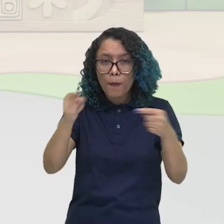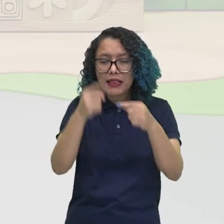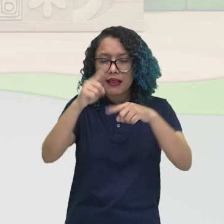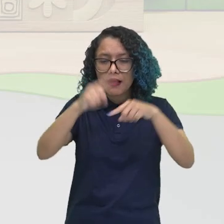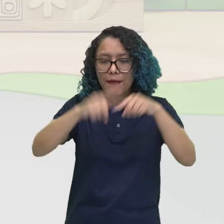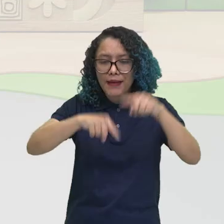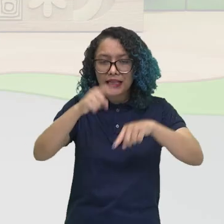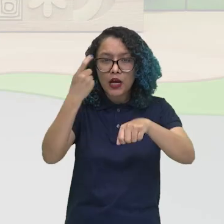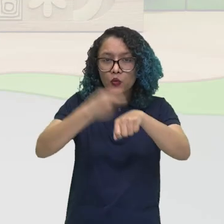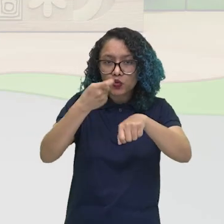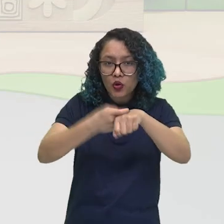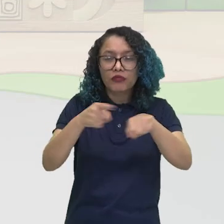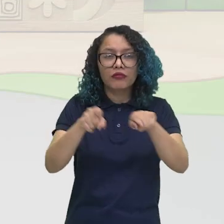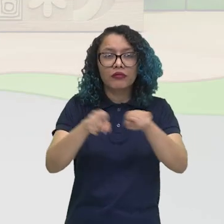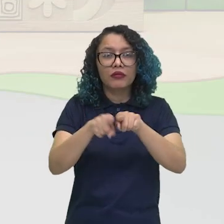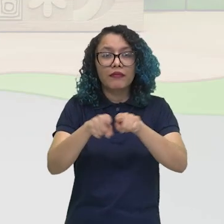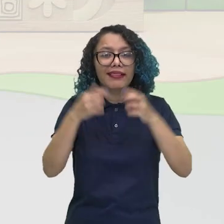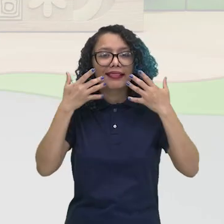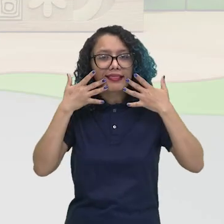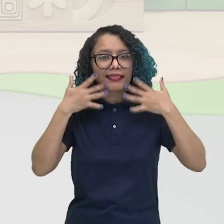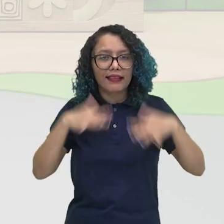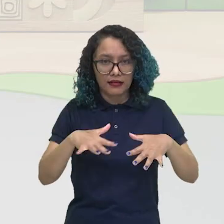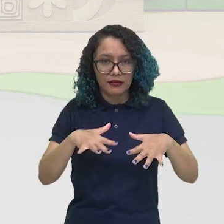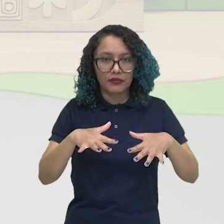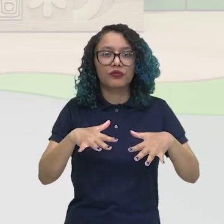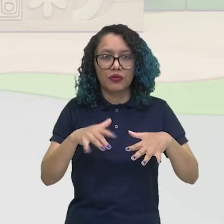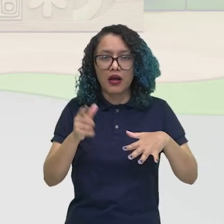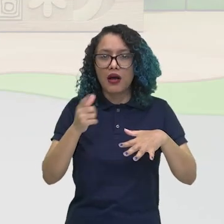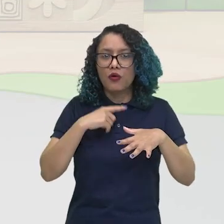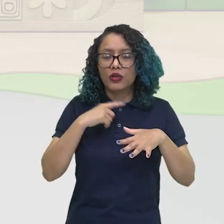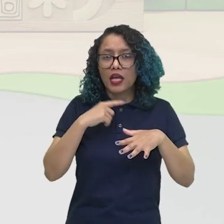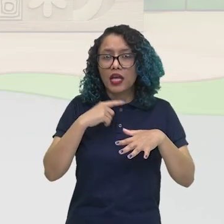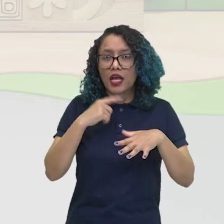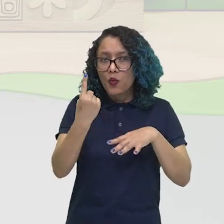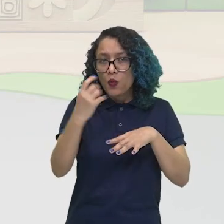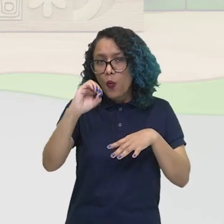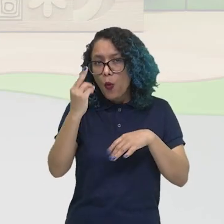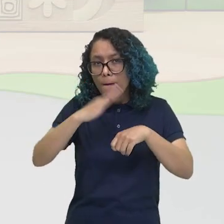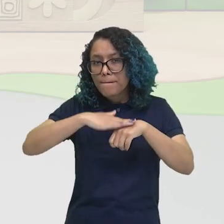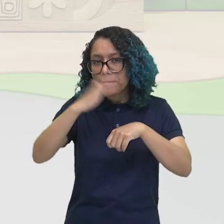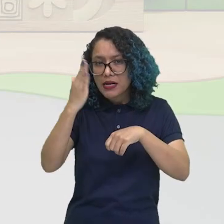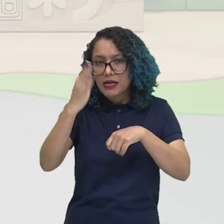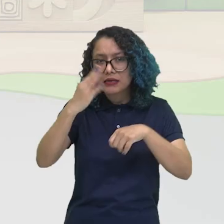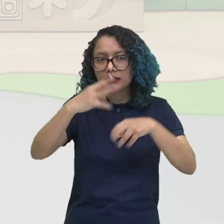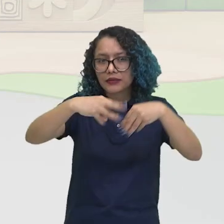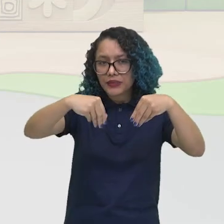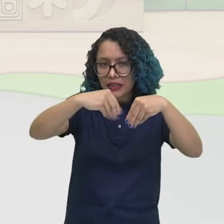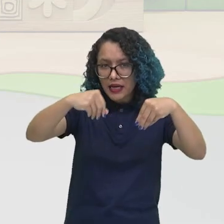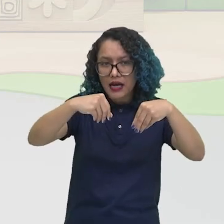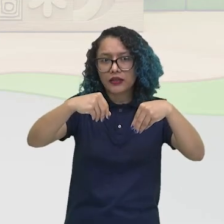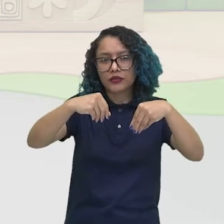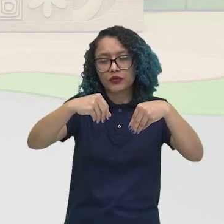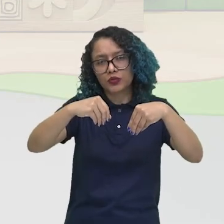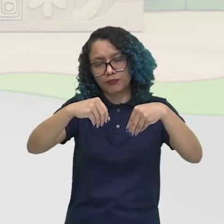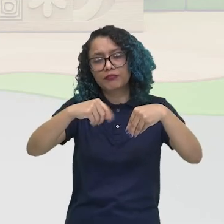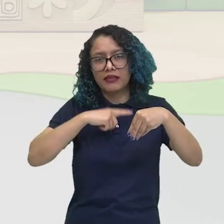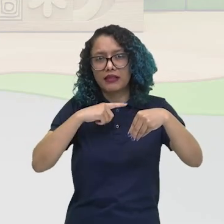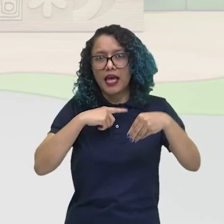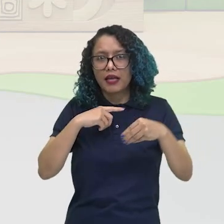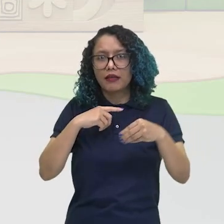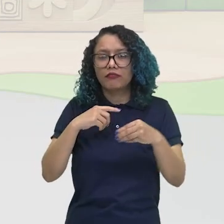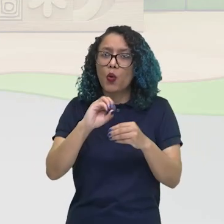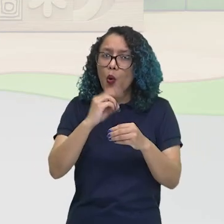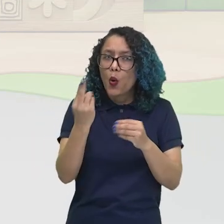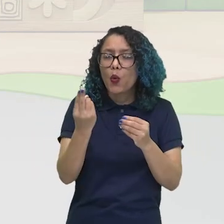sólidos e naturais, compostos de um ou mais minerais, certo?